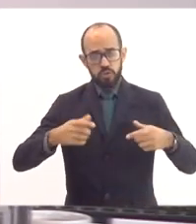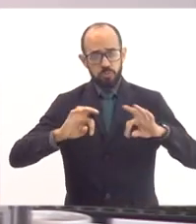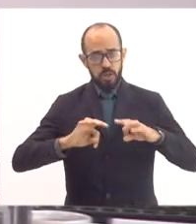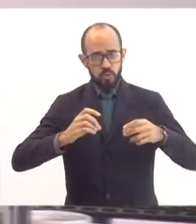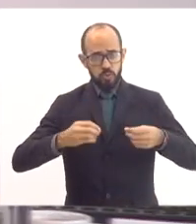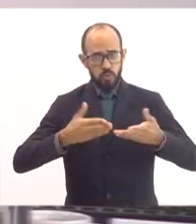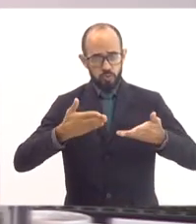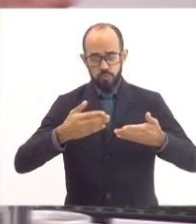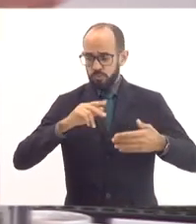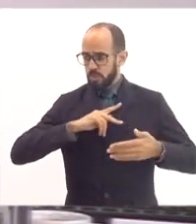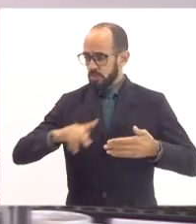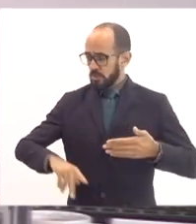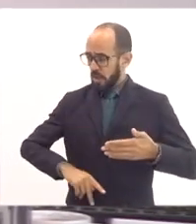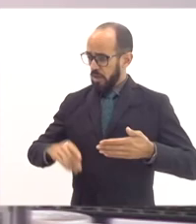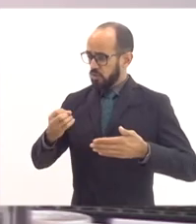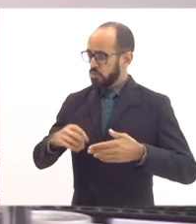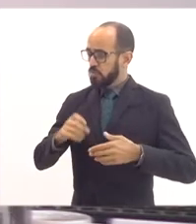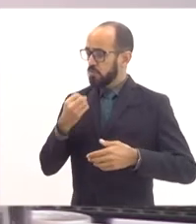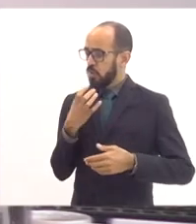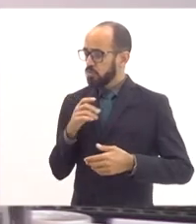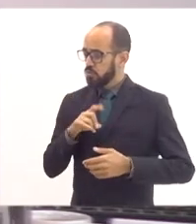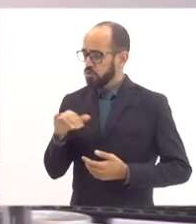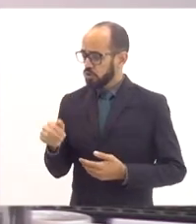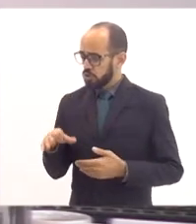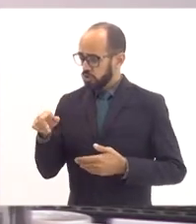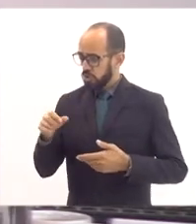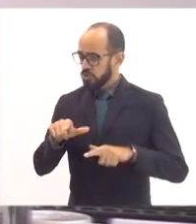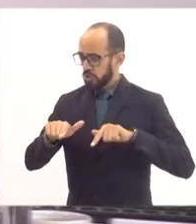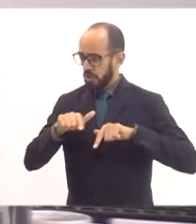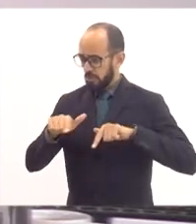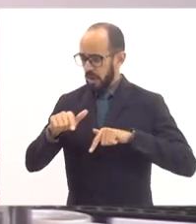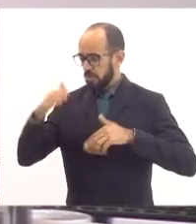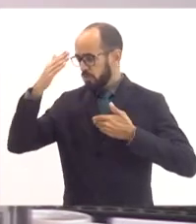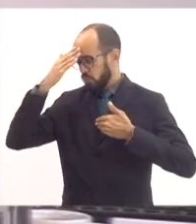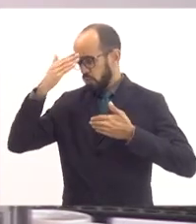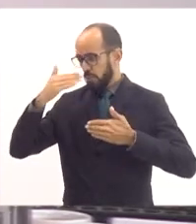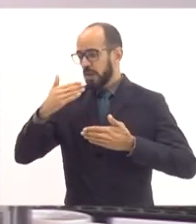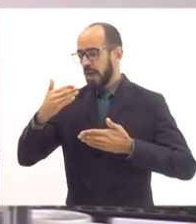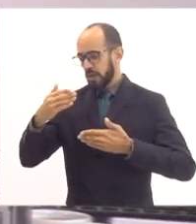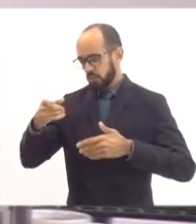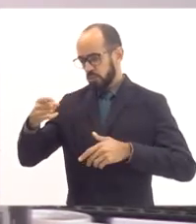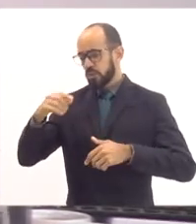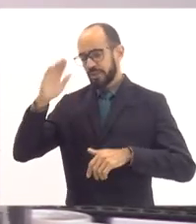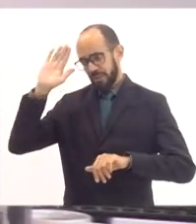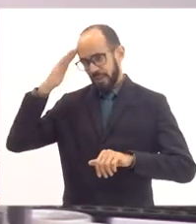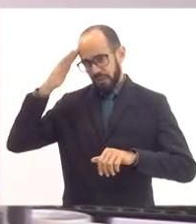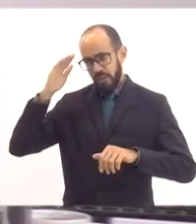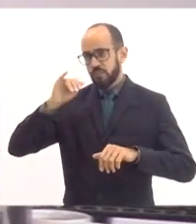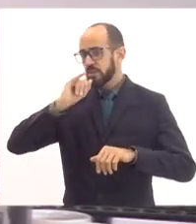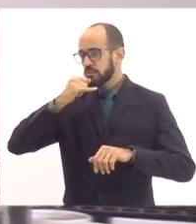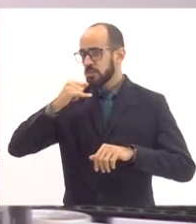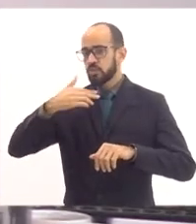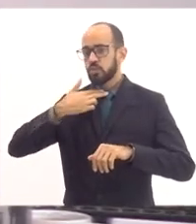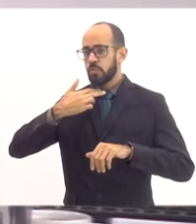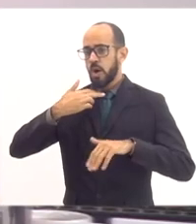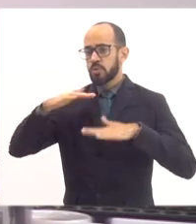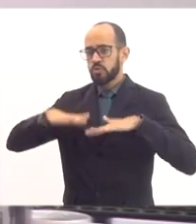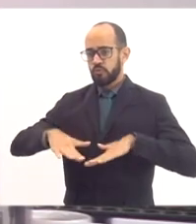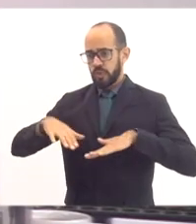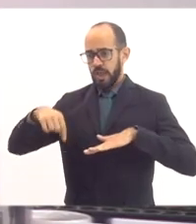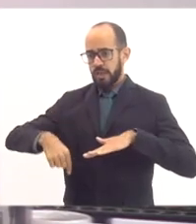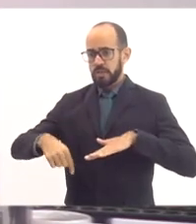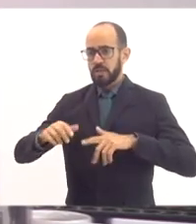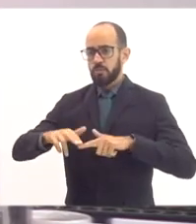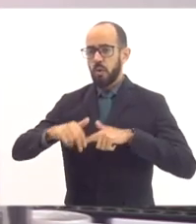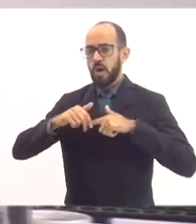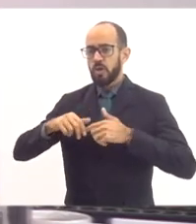presidente, um excelente dia. Obrigado aí pela compreensão. Infelizmente, eu não posso continuar aqui na sessão em razão